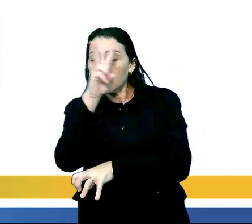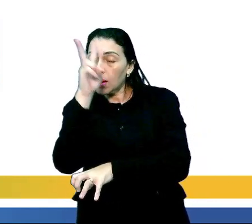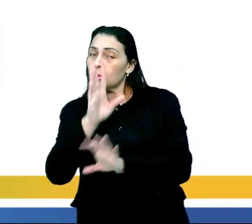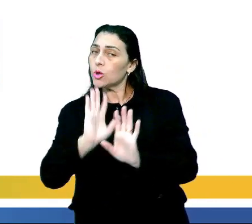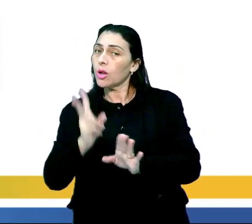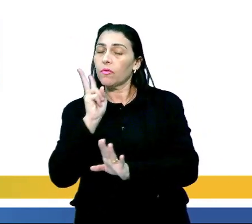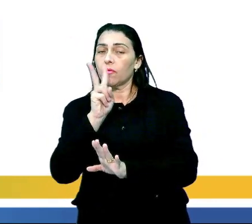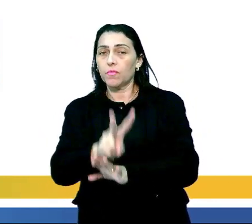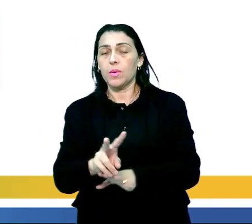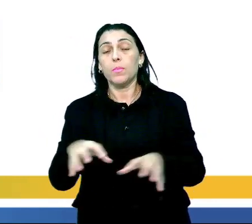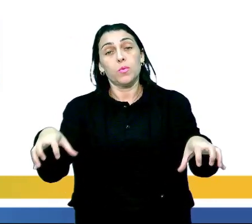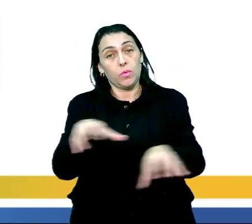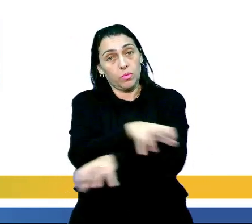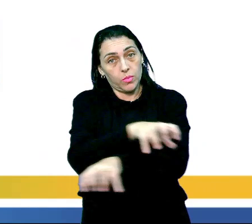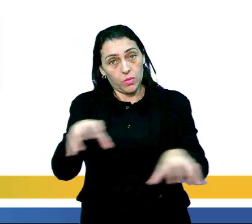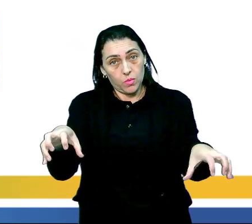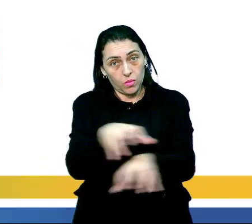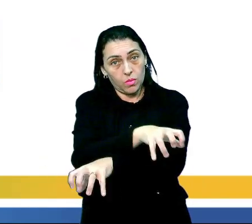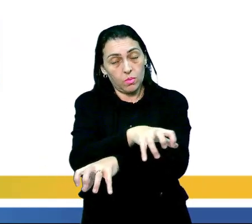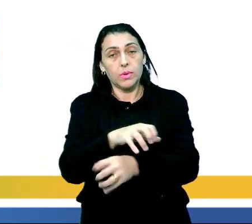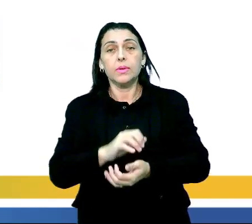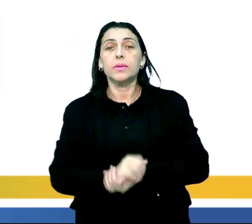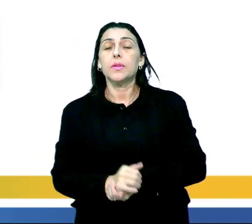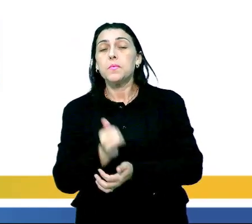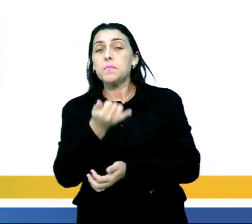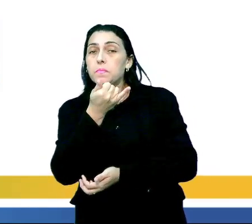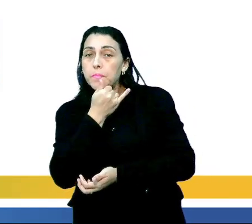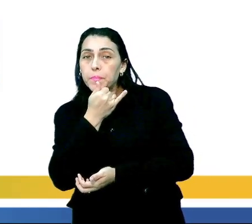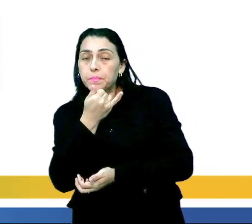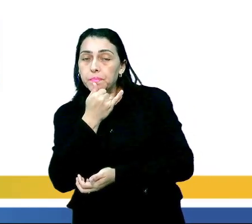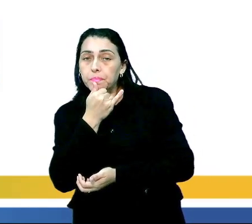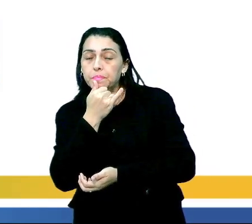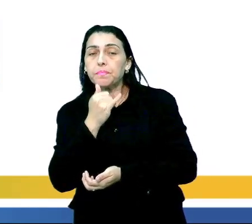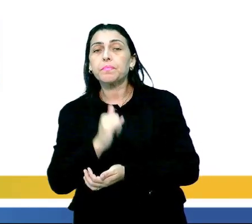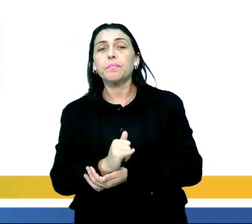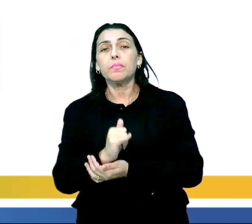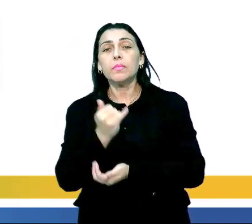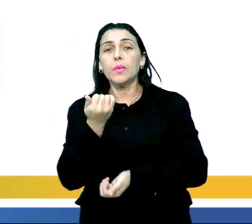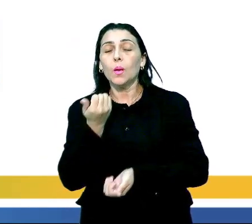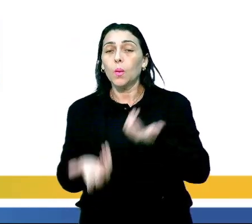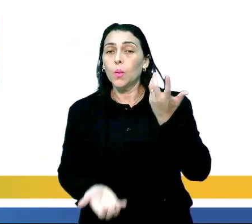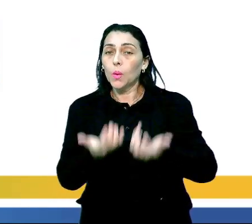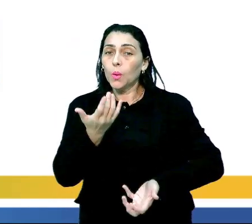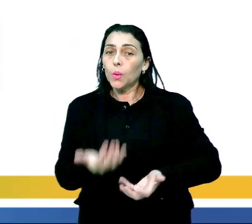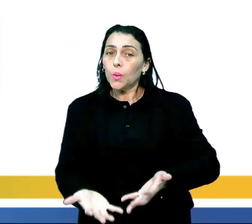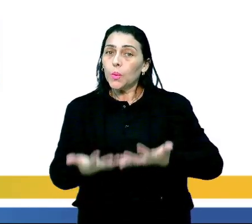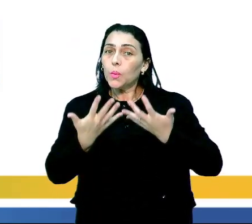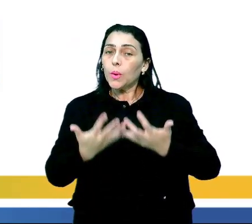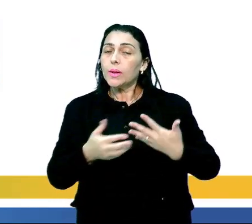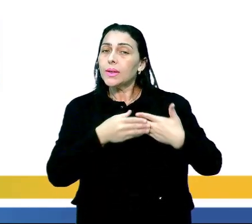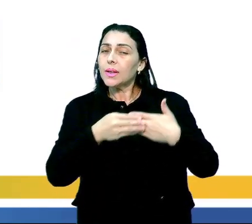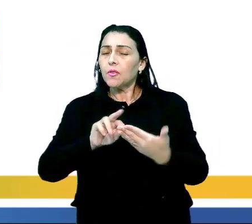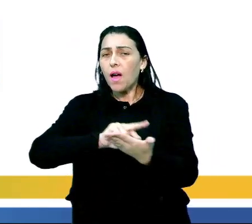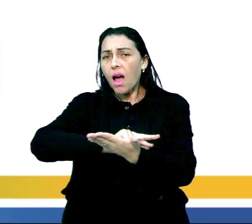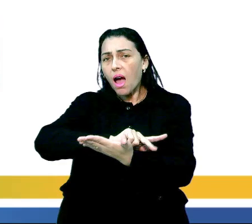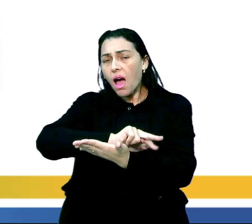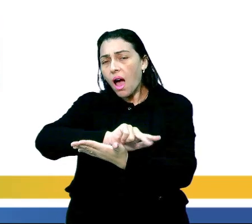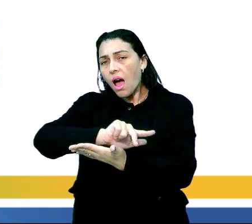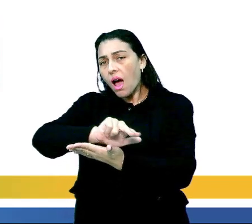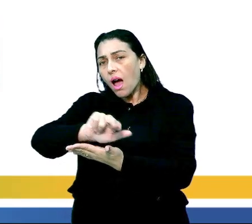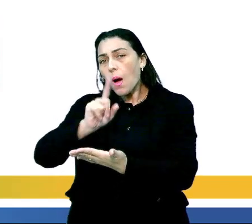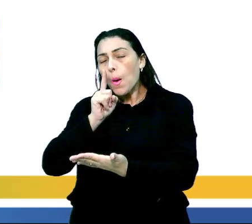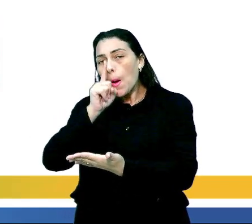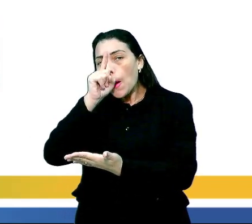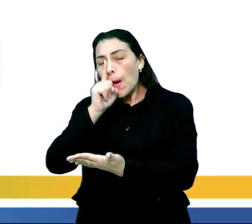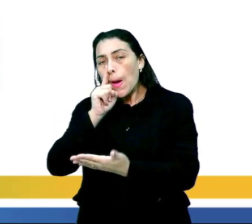aí sobre os biomas e, infelizmente, o aquecimento global ele vai trazer vários riscos